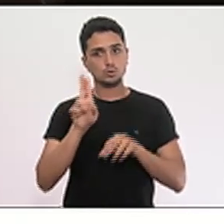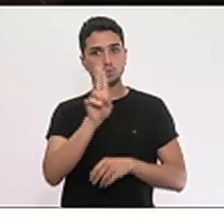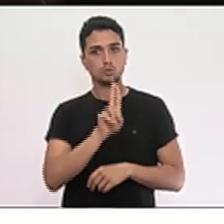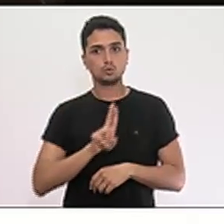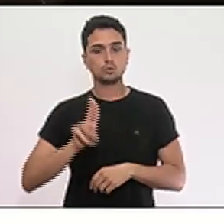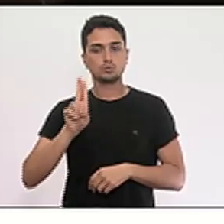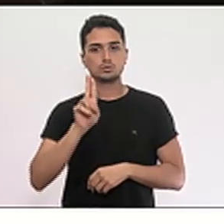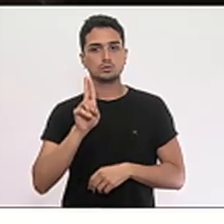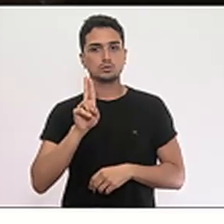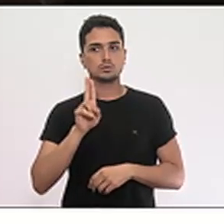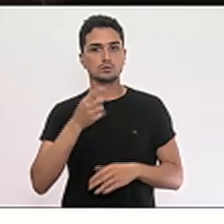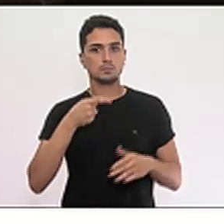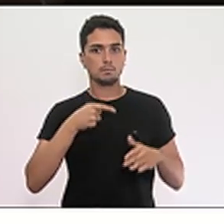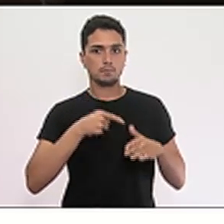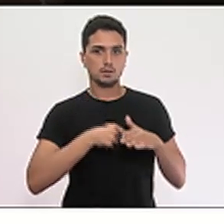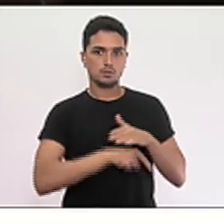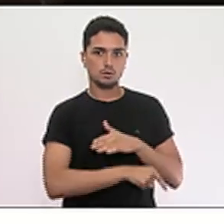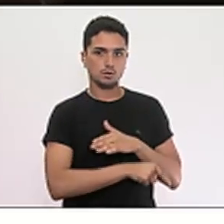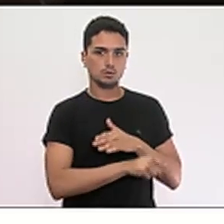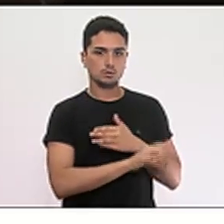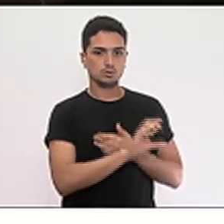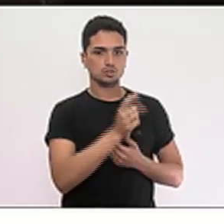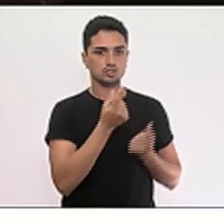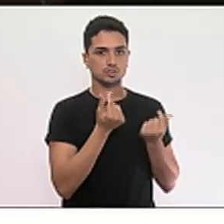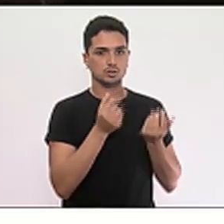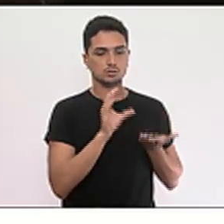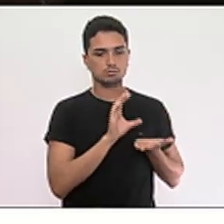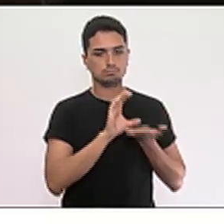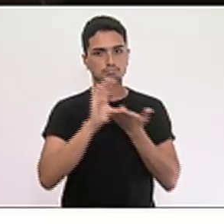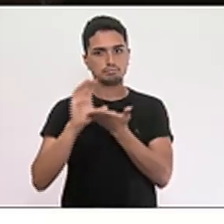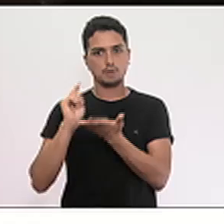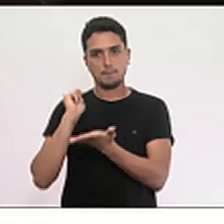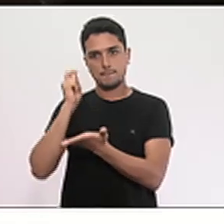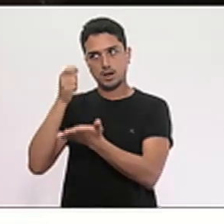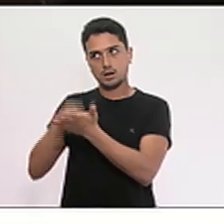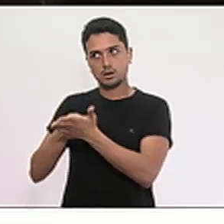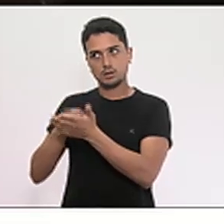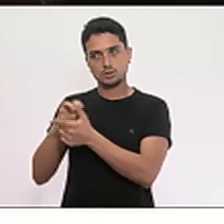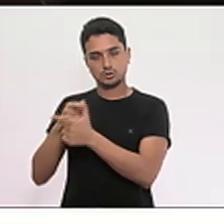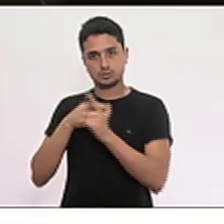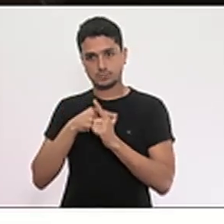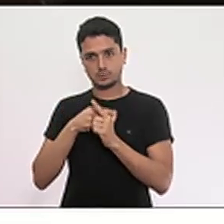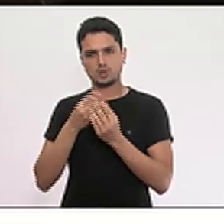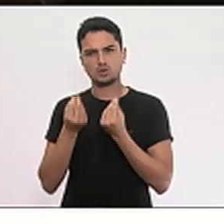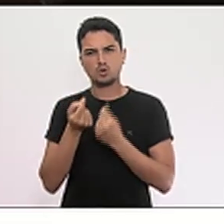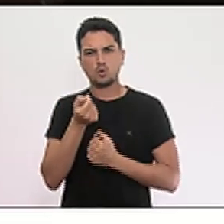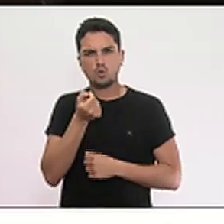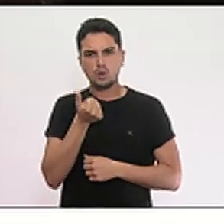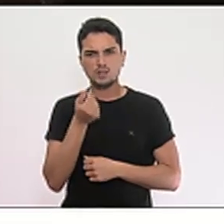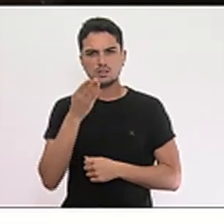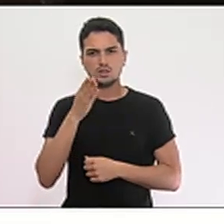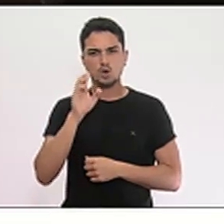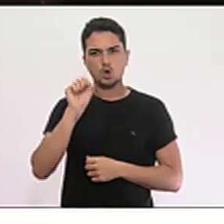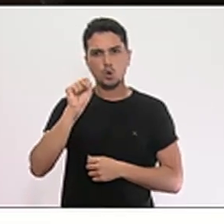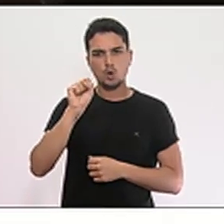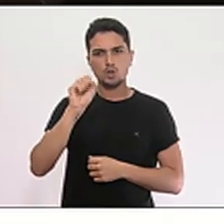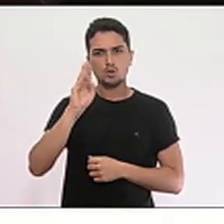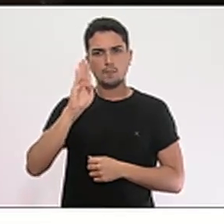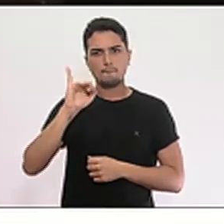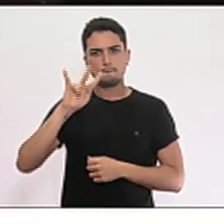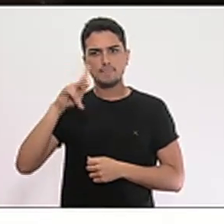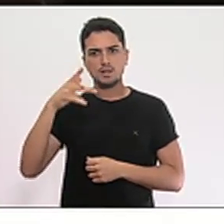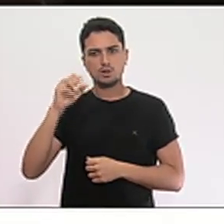royalties para pagamento do Banco Paribas. Então temos aí quase 8 bilhões de reais para